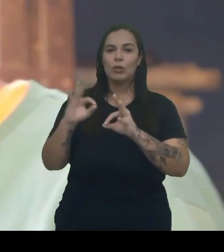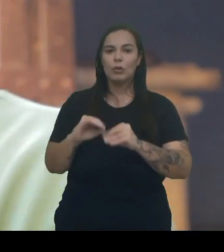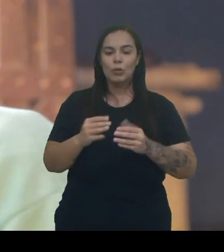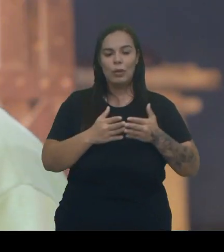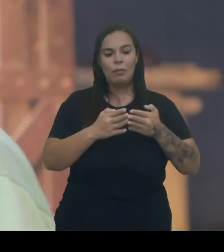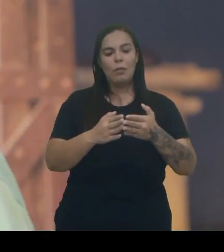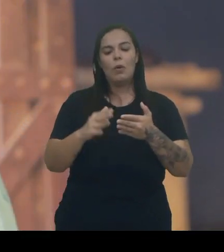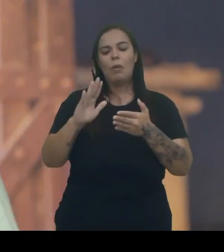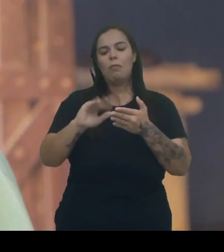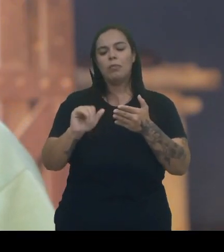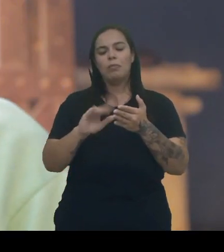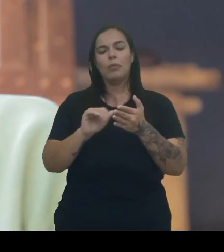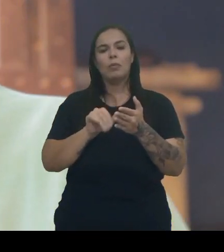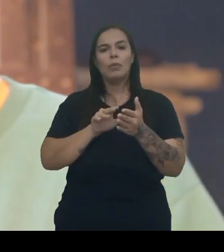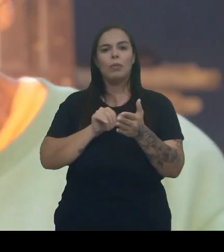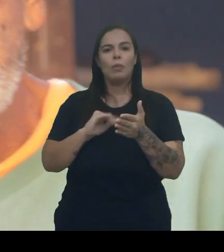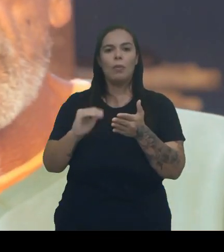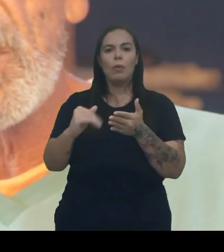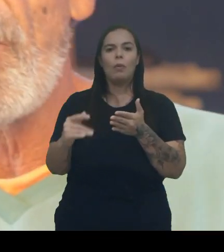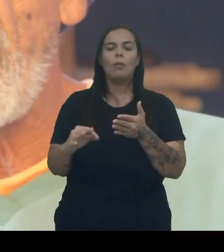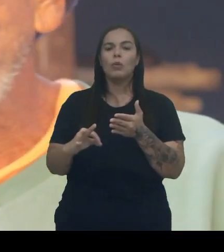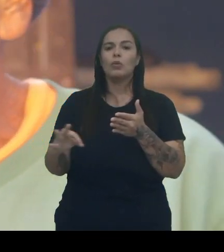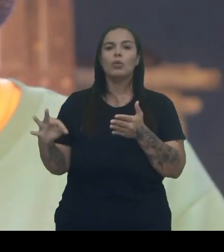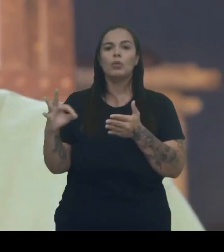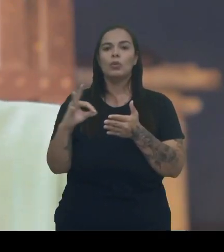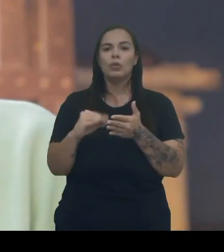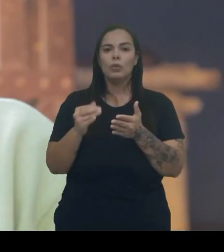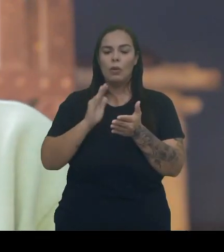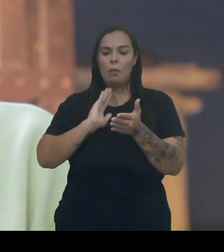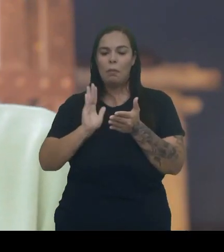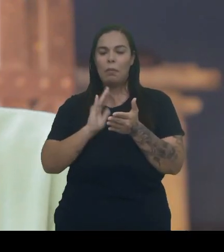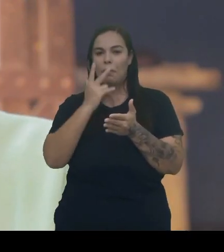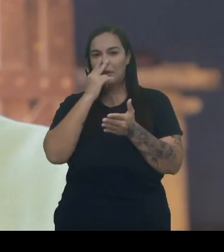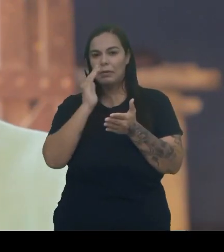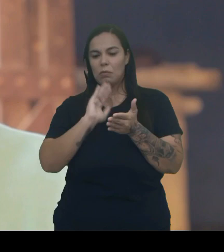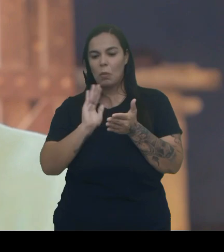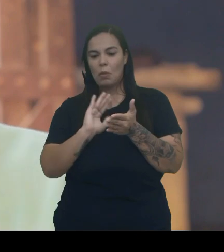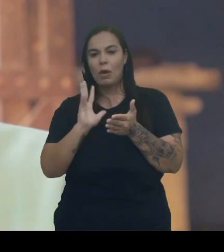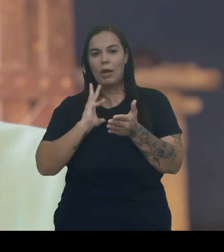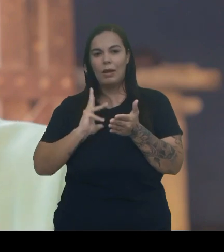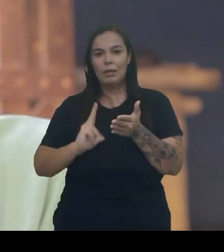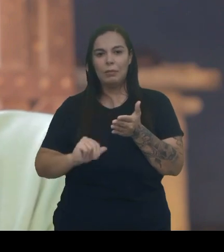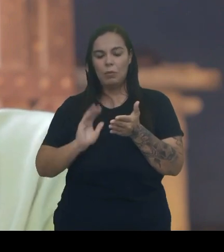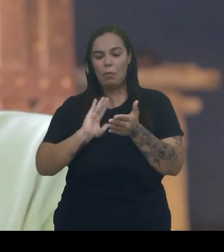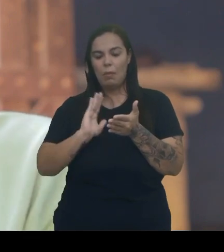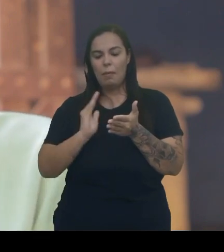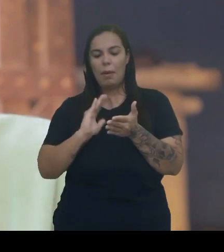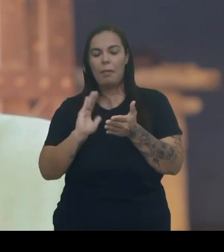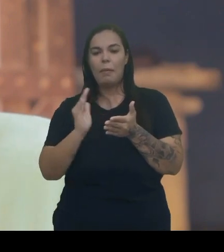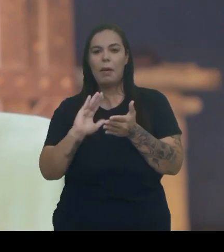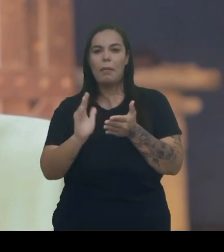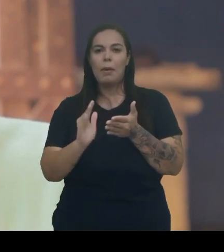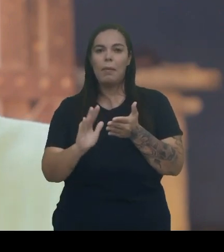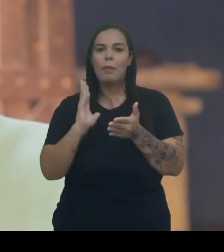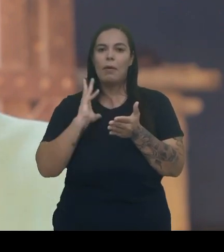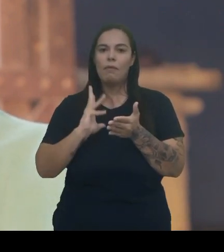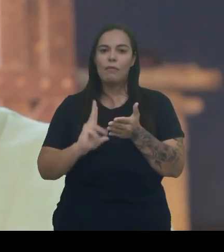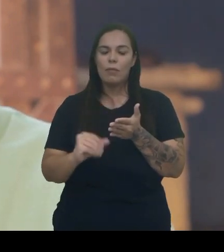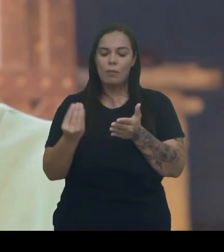leque todinho, como se você limpasse uma ferida. O médico limpasse uma ferida para fazer